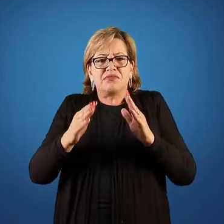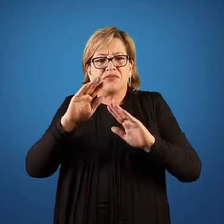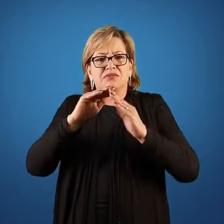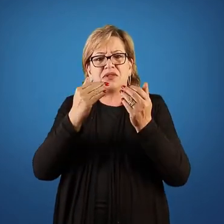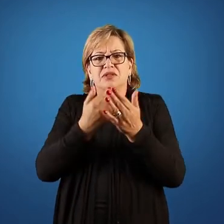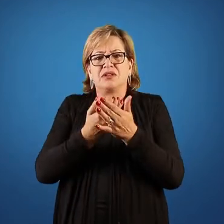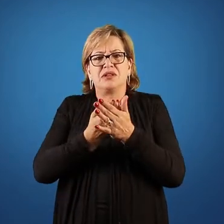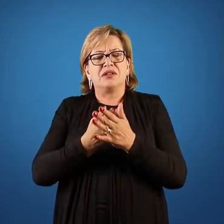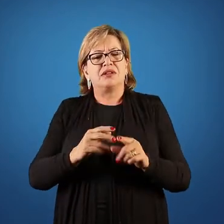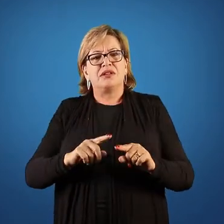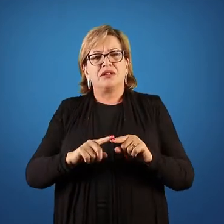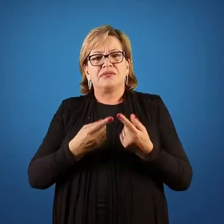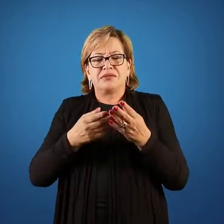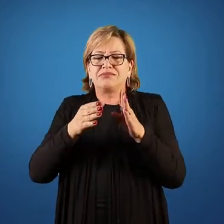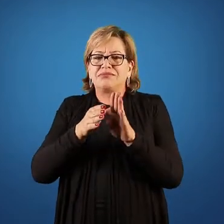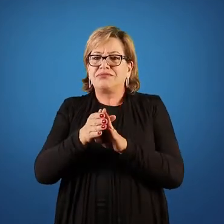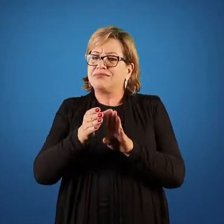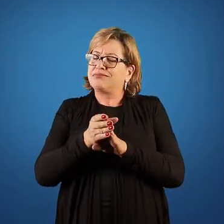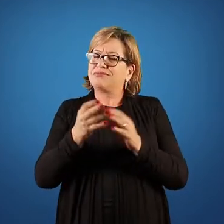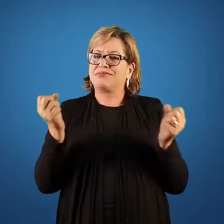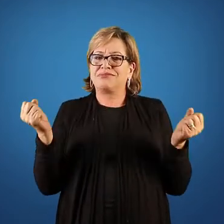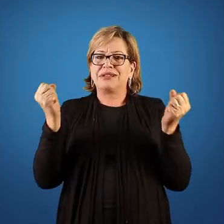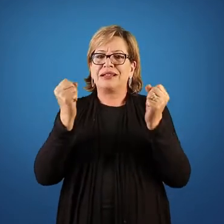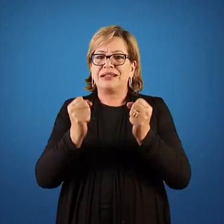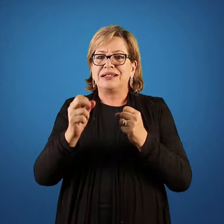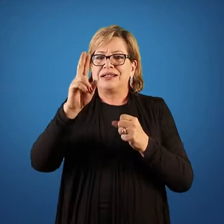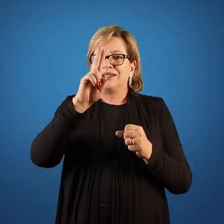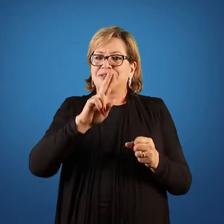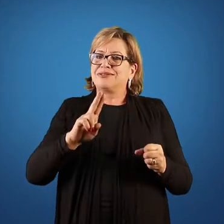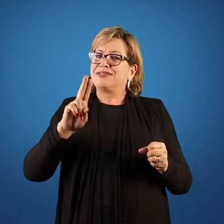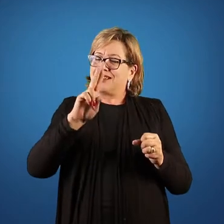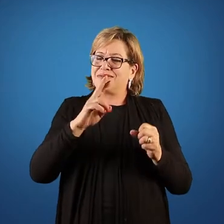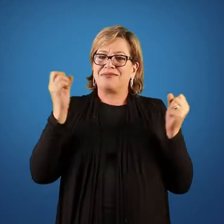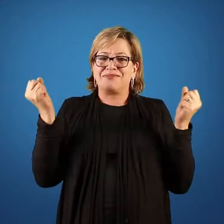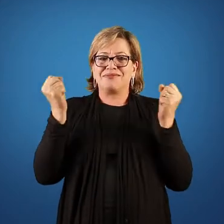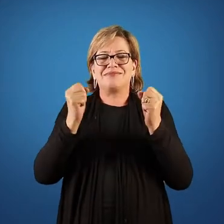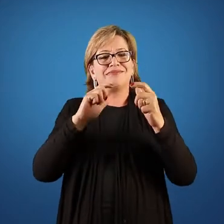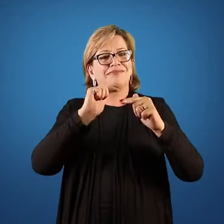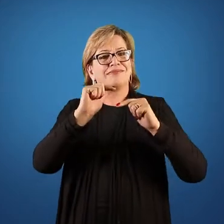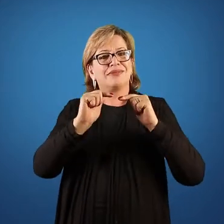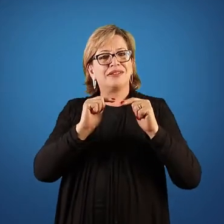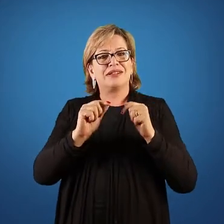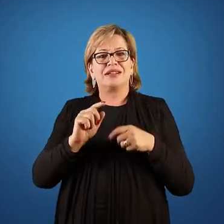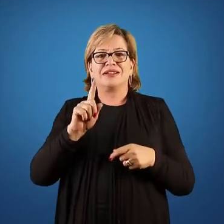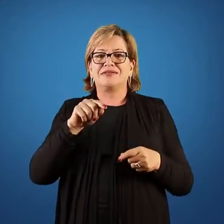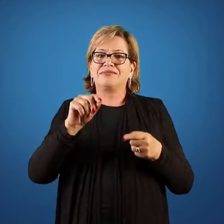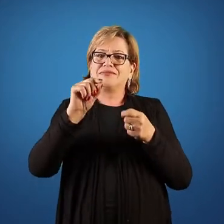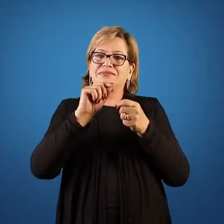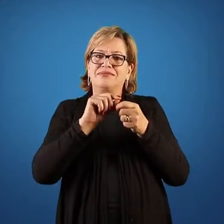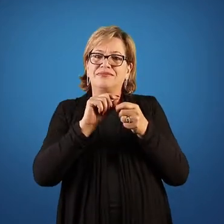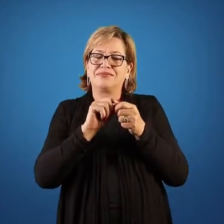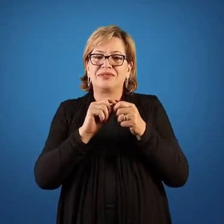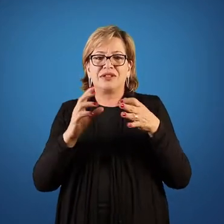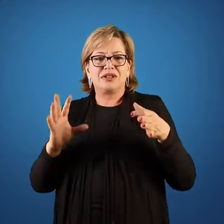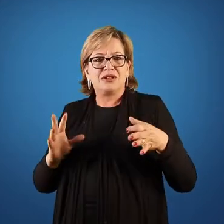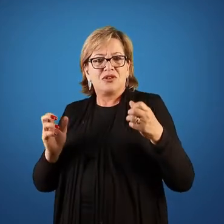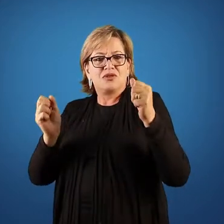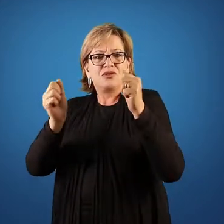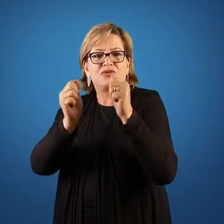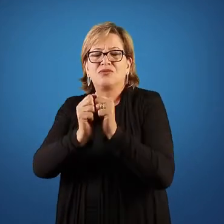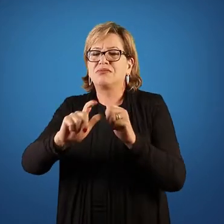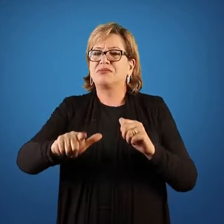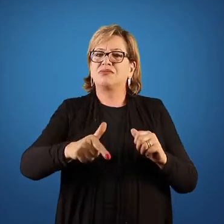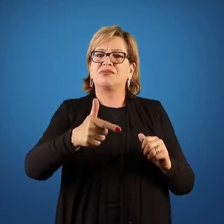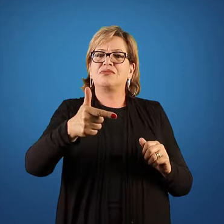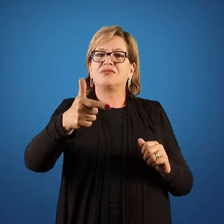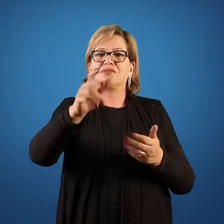mas uma dica aí para a gente conseguir trabalhar com o tecido é fazer ele integrado com outras